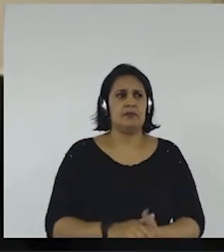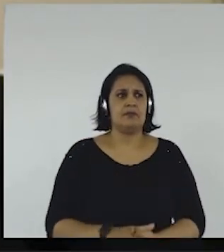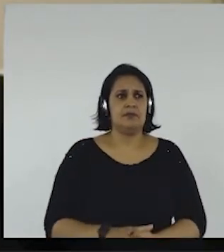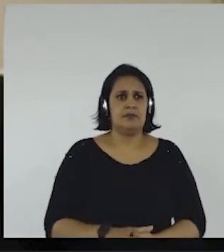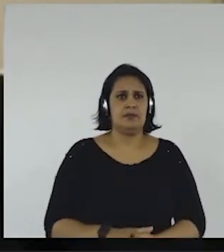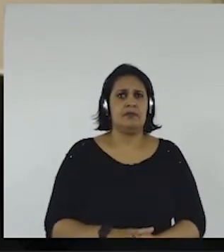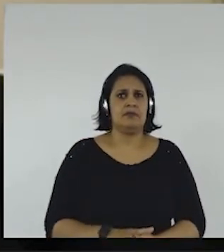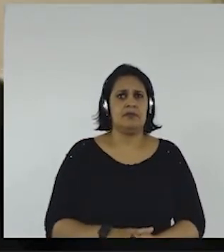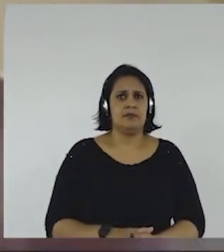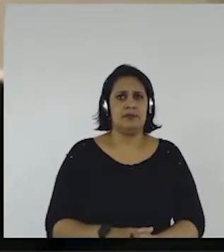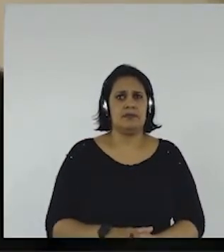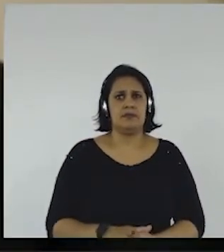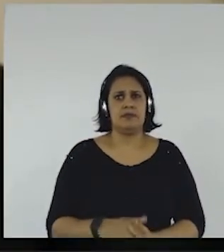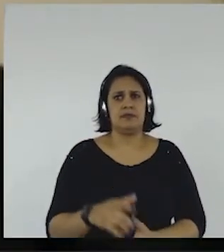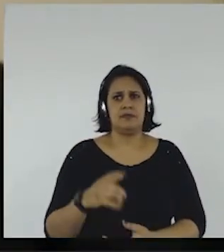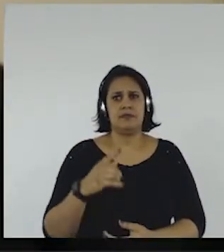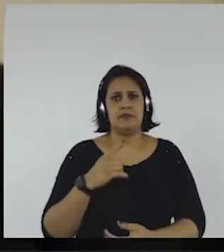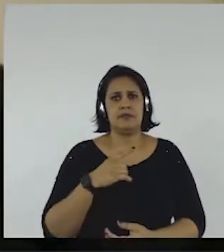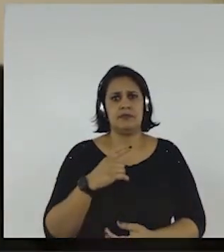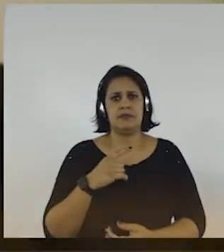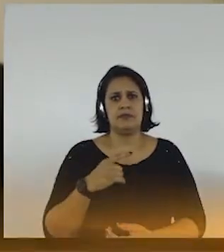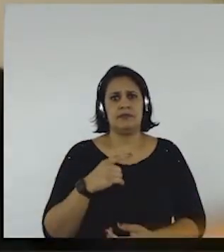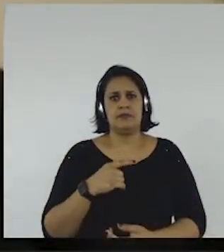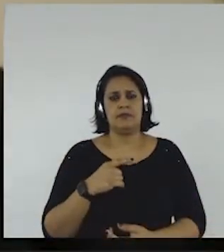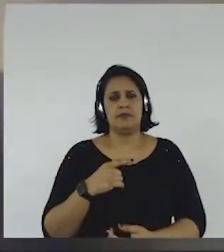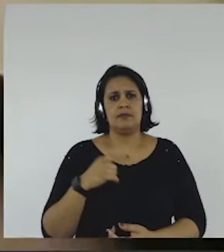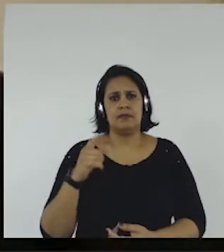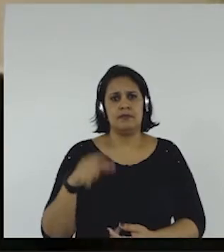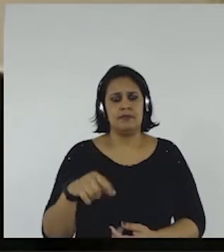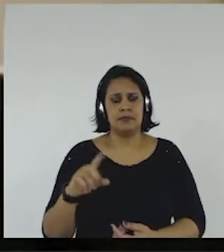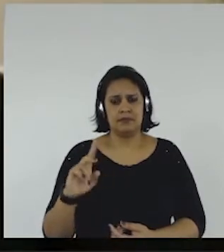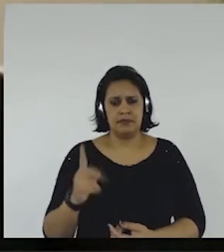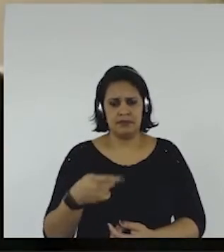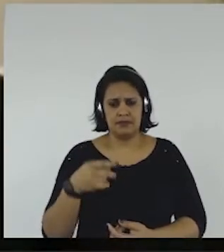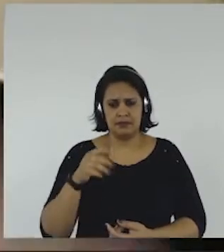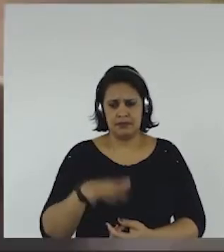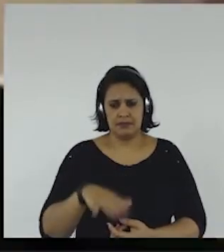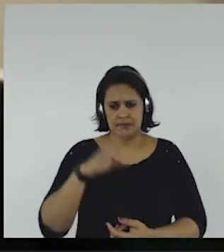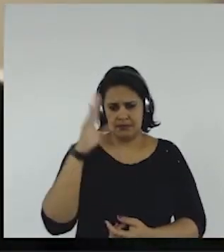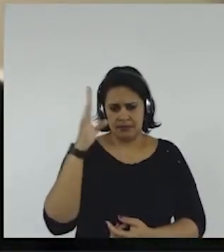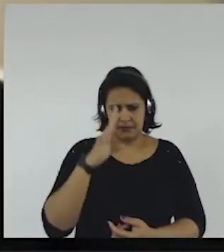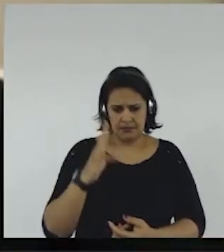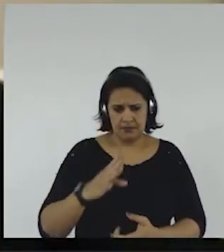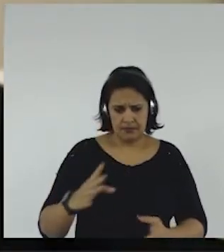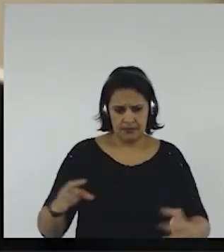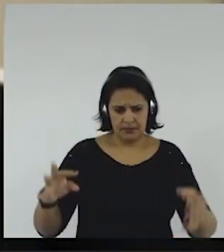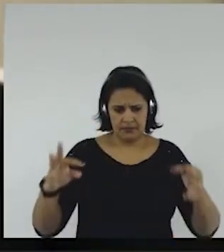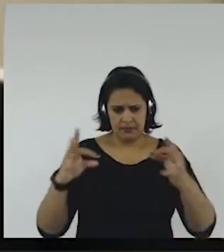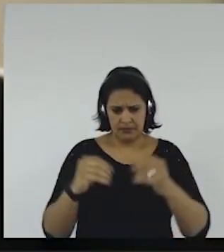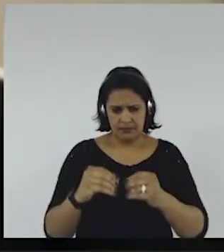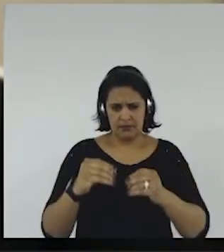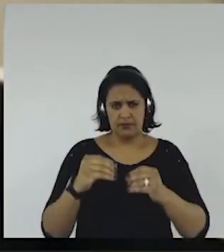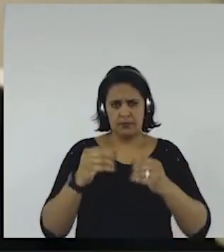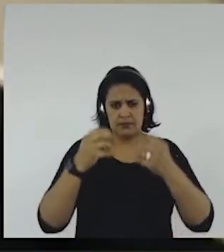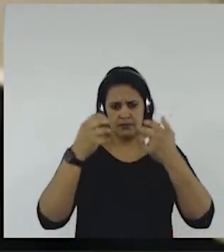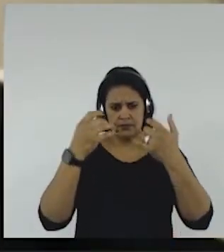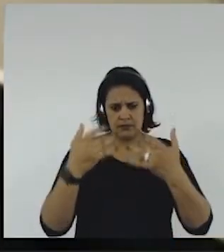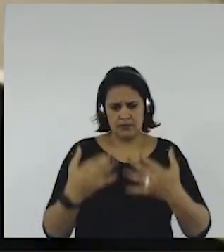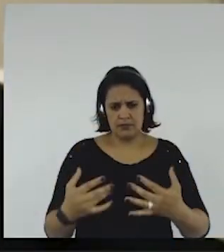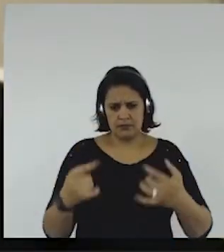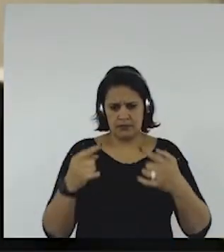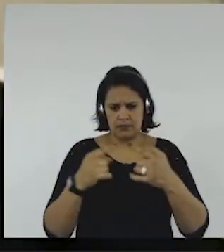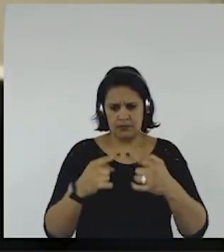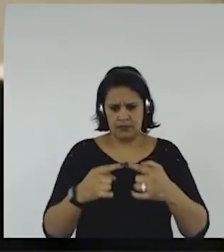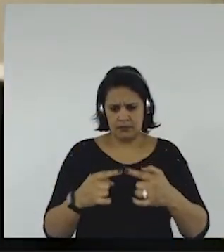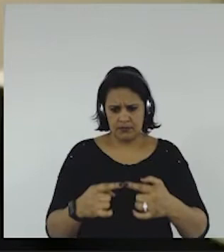diria assim, uma repercussão no Brasil em tudo que faz tudo que projeta, tudo que executa. Eu saúdo